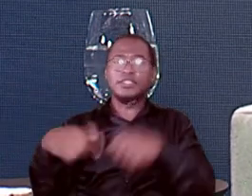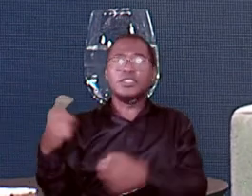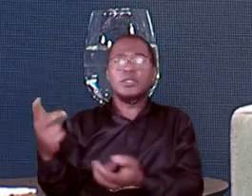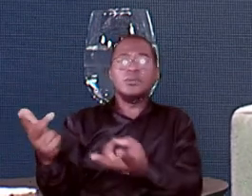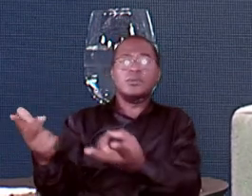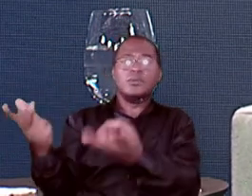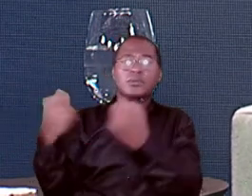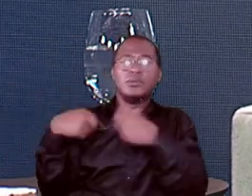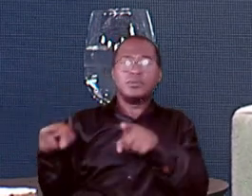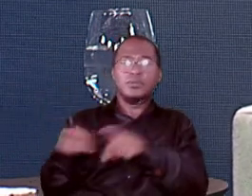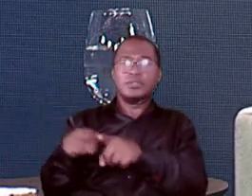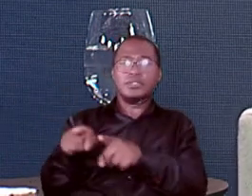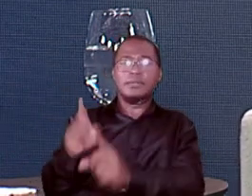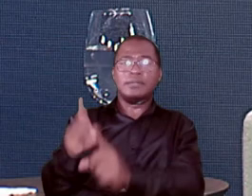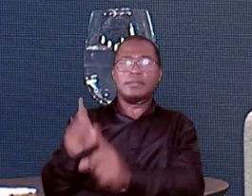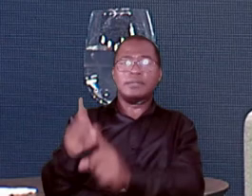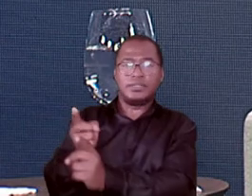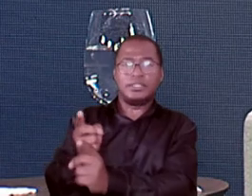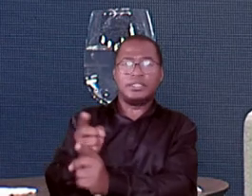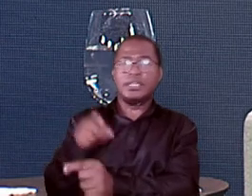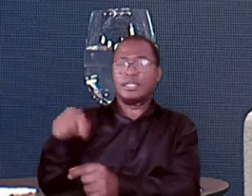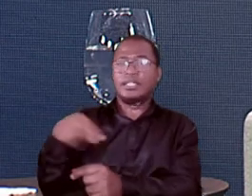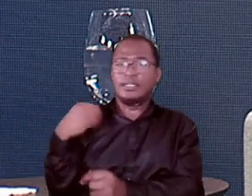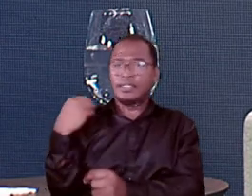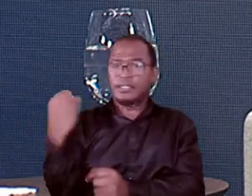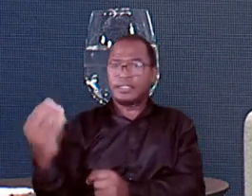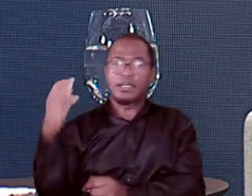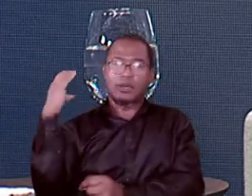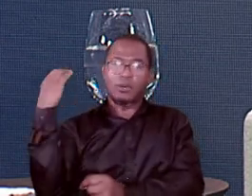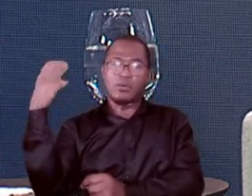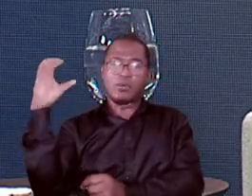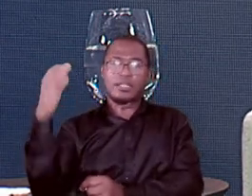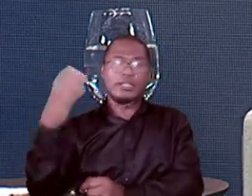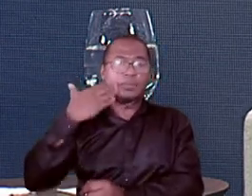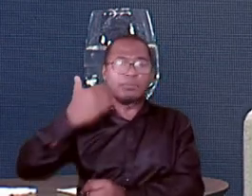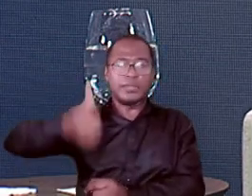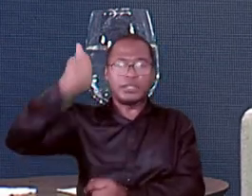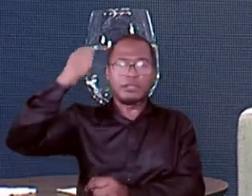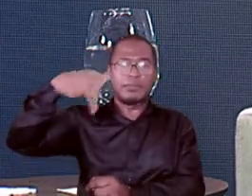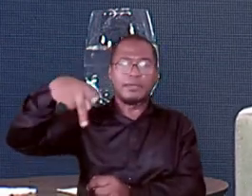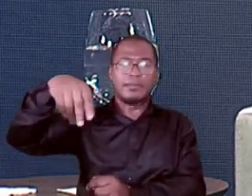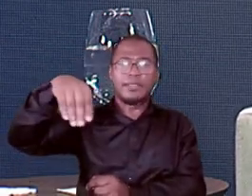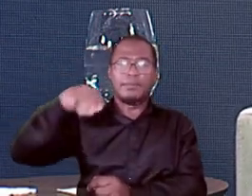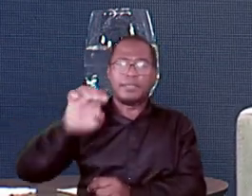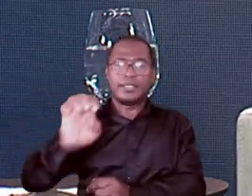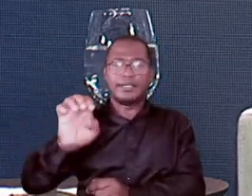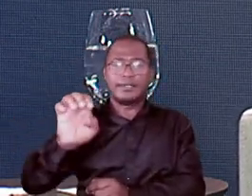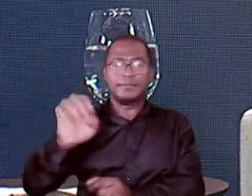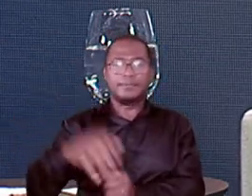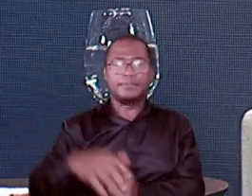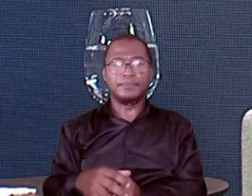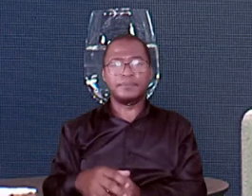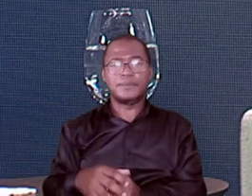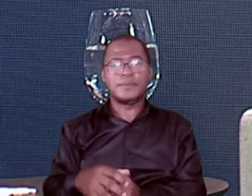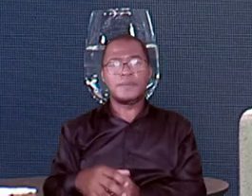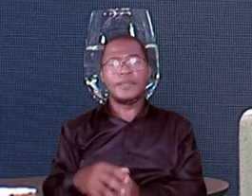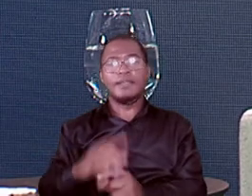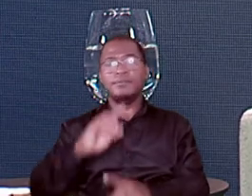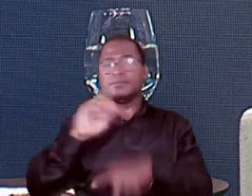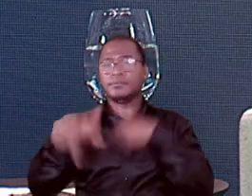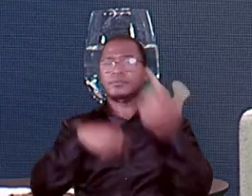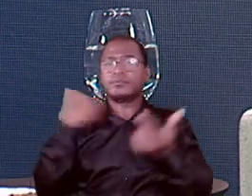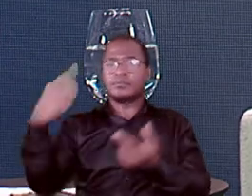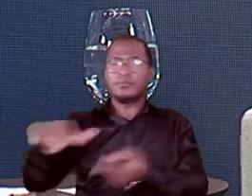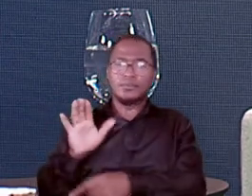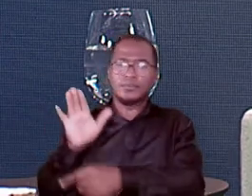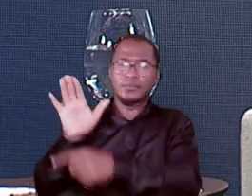um crédito melhor é para as PMs e o segundo ponto é que nós temos contribuído nesse